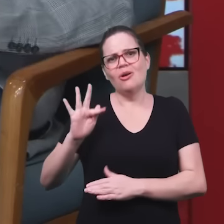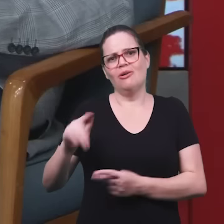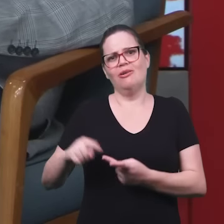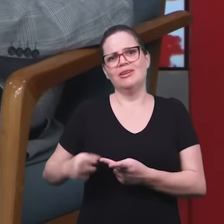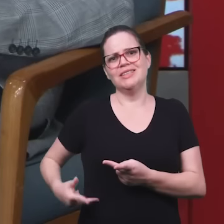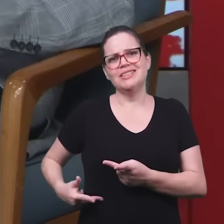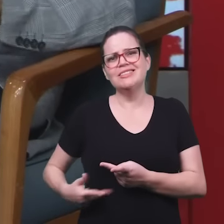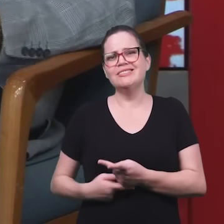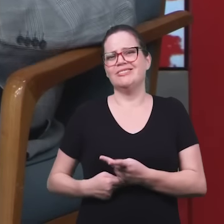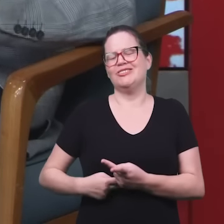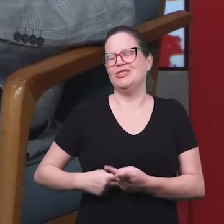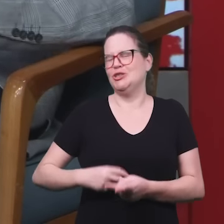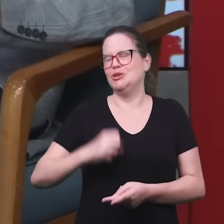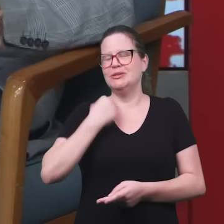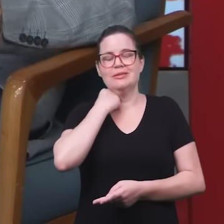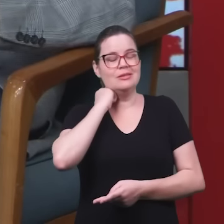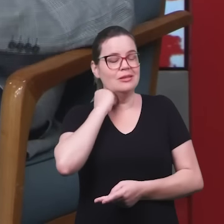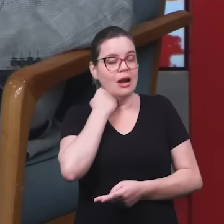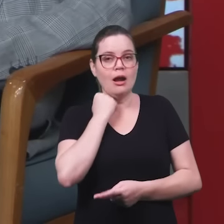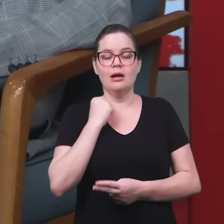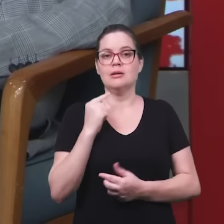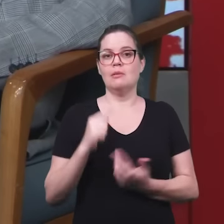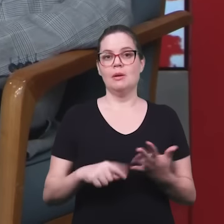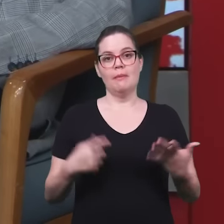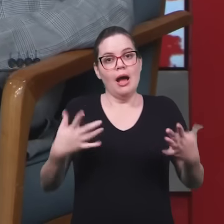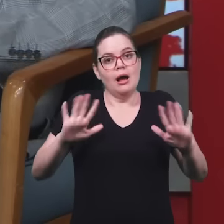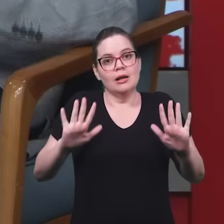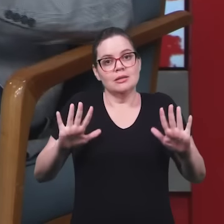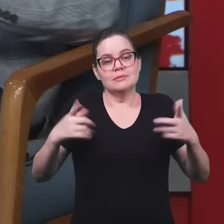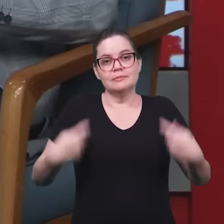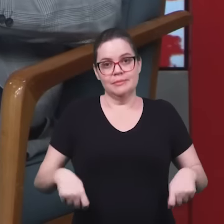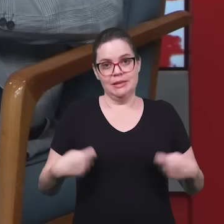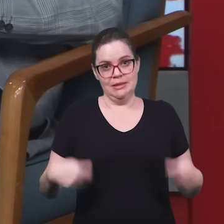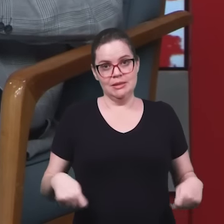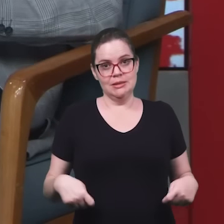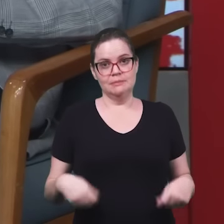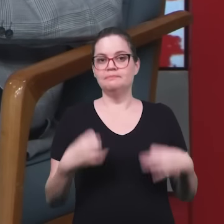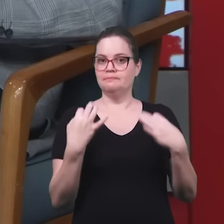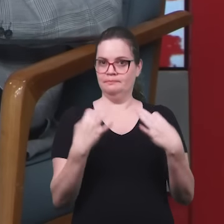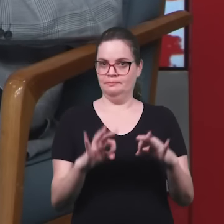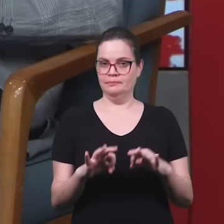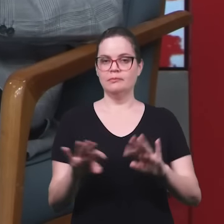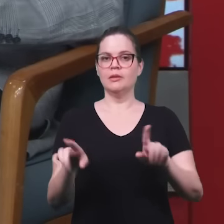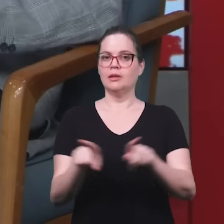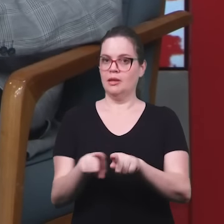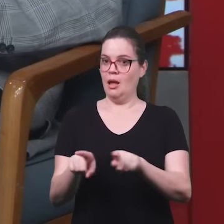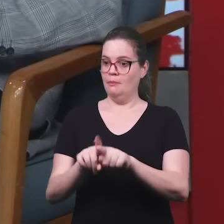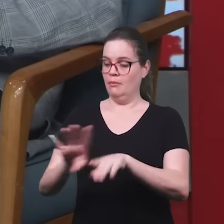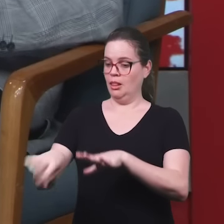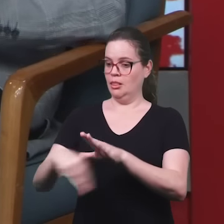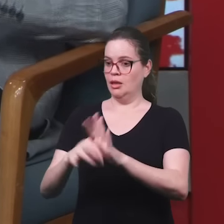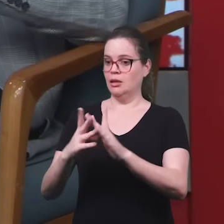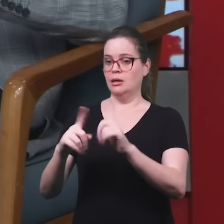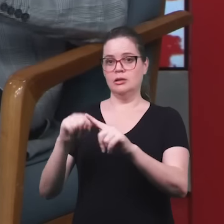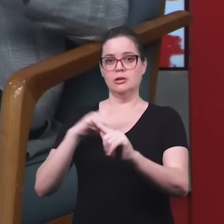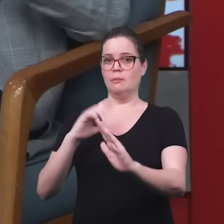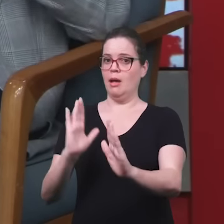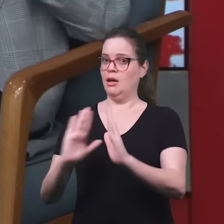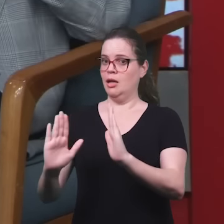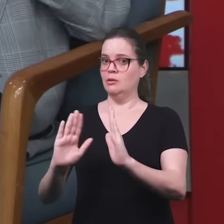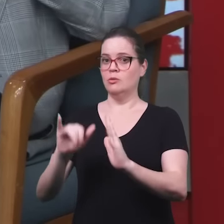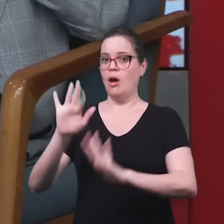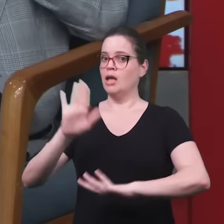de estresse e tudo, mas tem que acontecer. A igreja tem seus momentos, é por isso que há uma